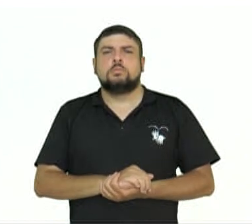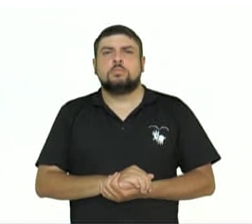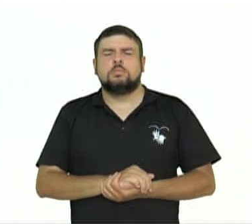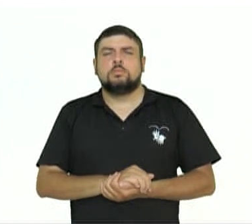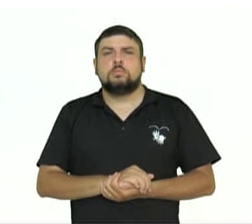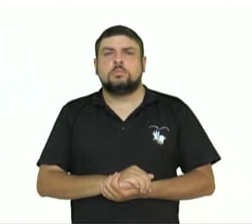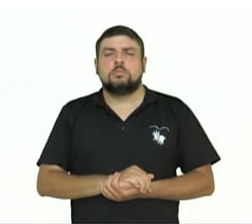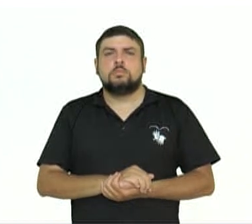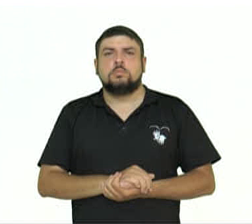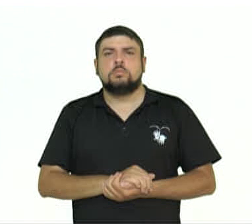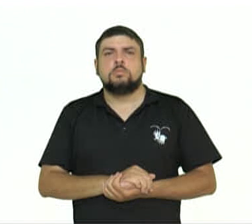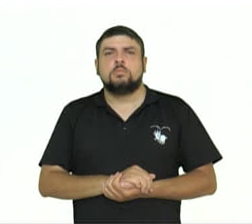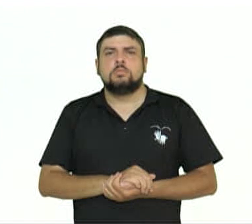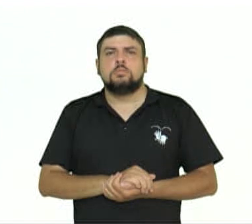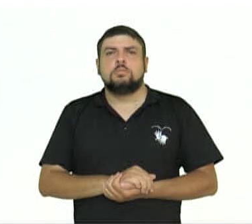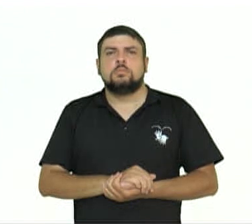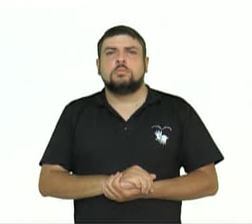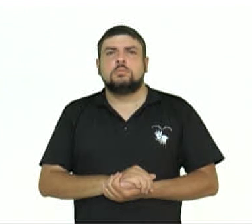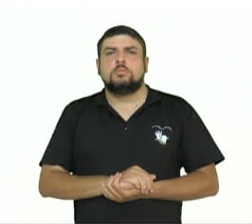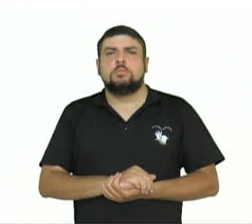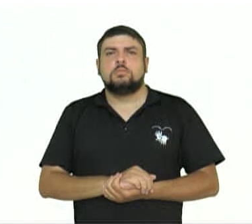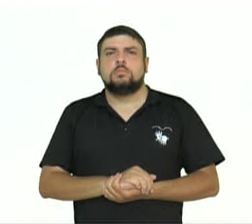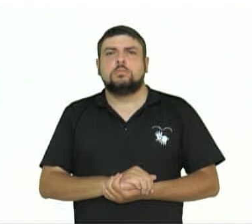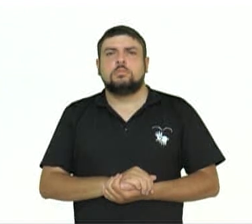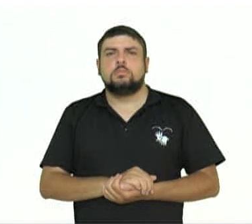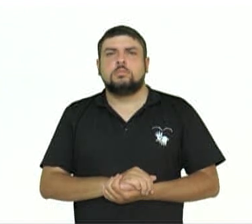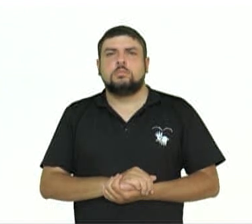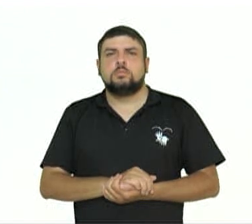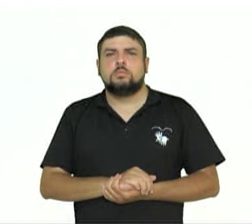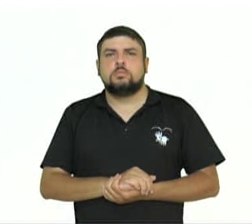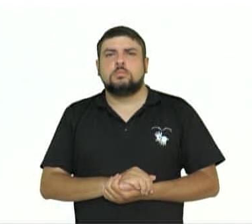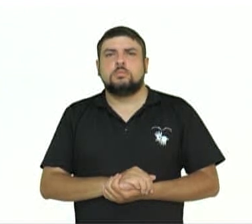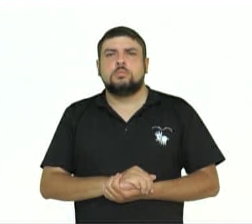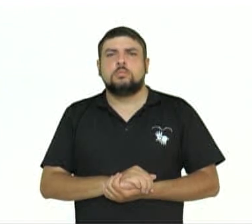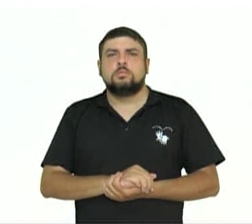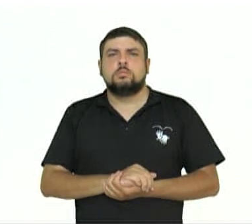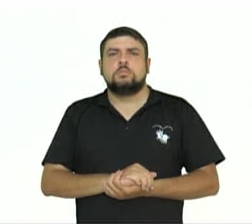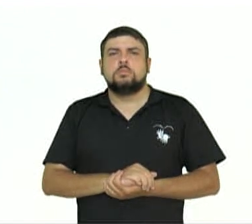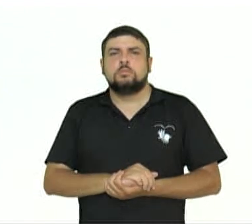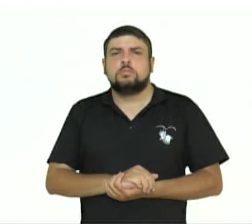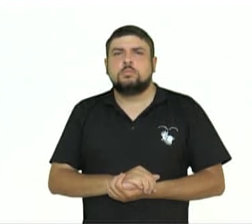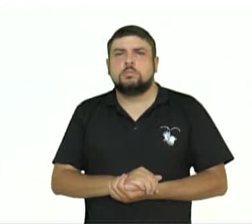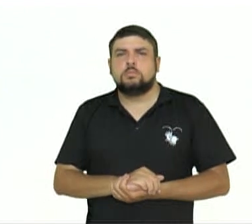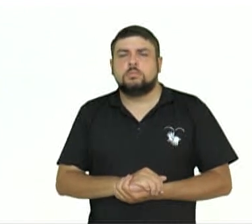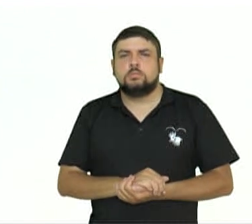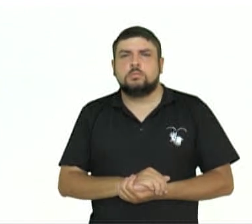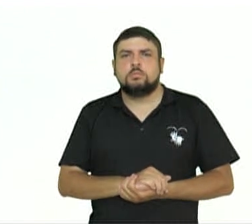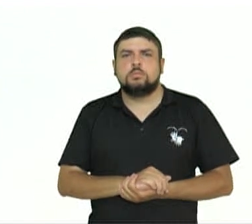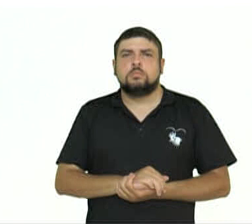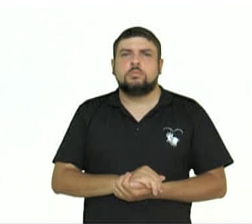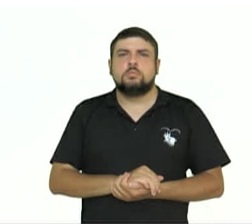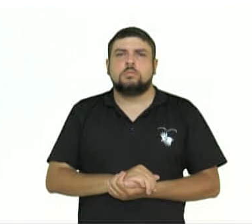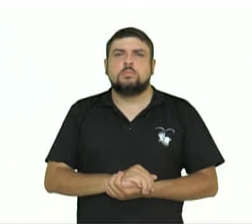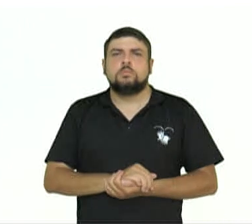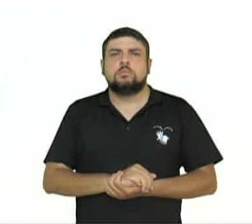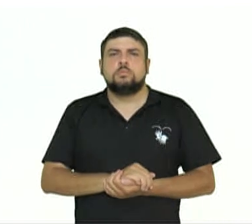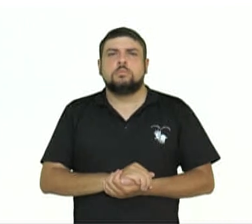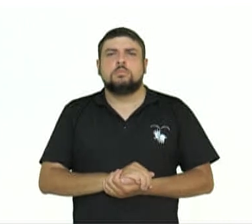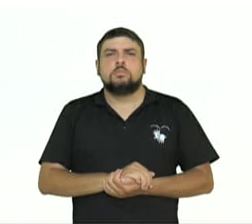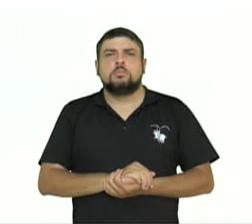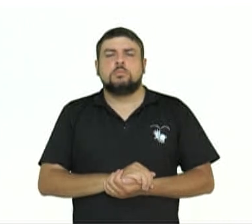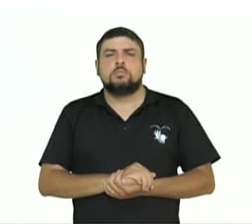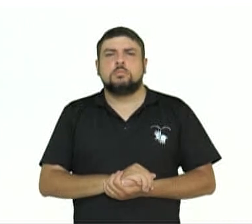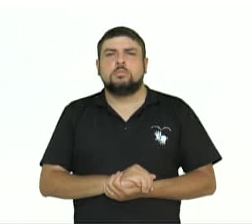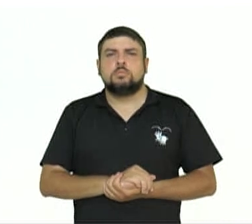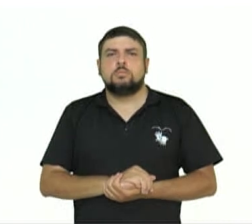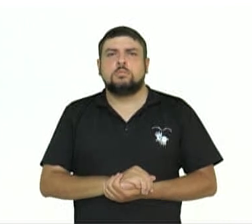El adjetivo se coloca delante o después del sustantivo, concordando em gênero